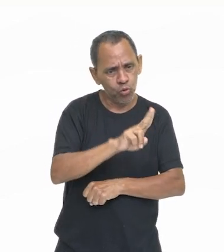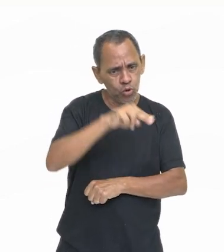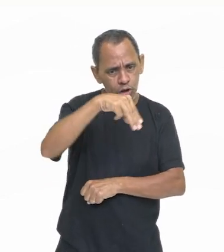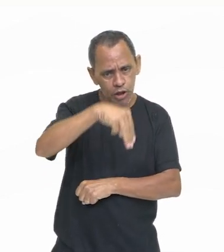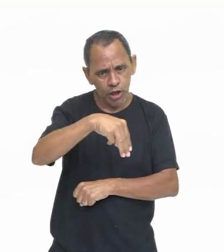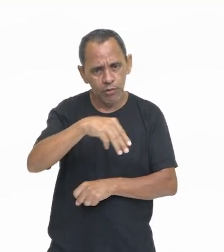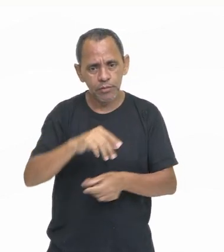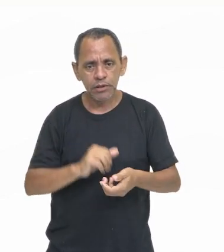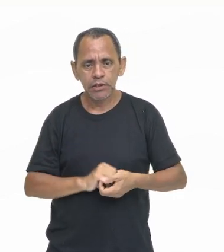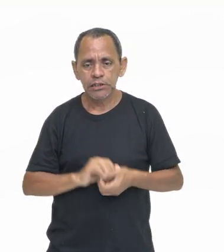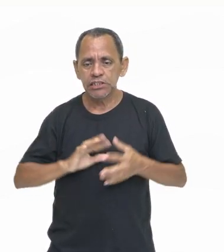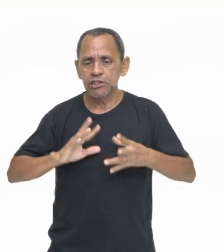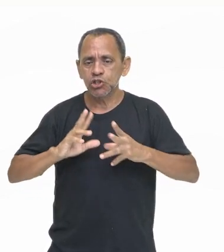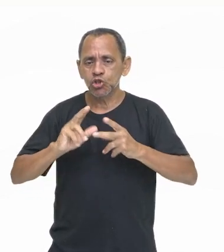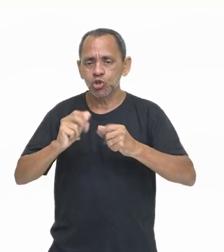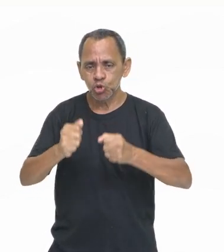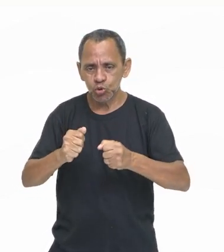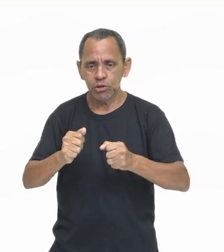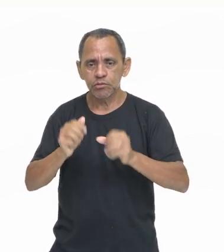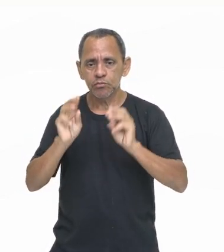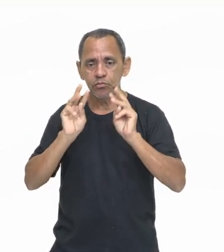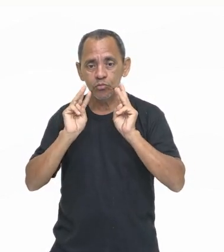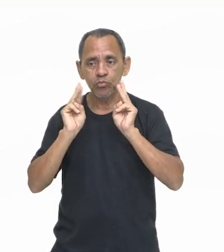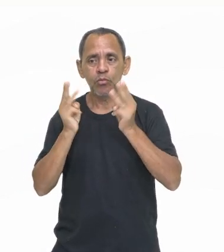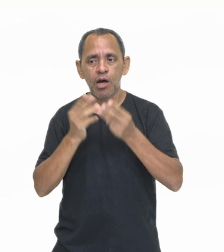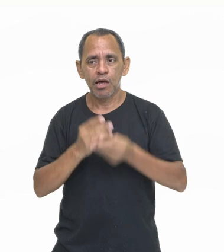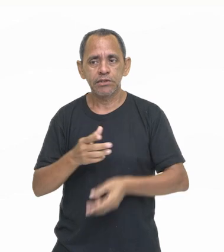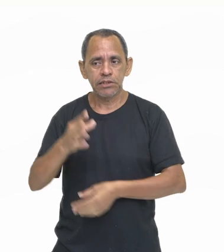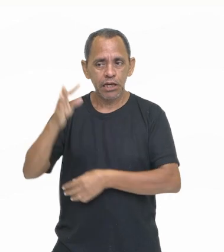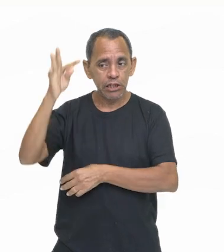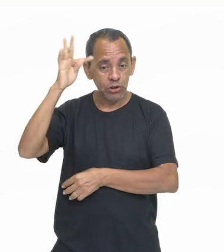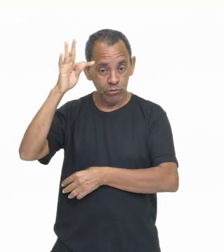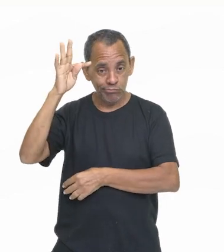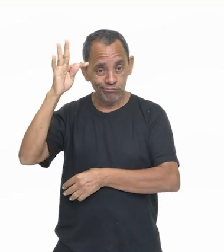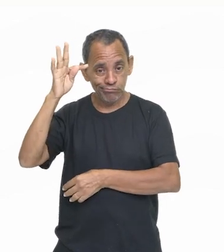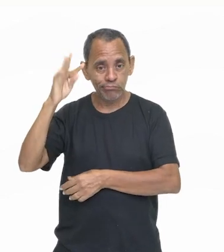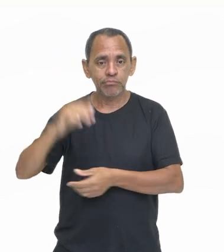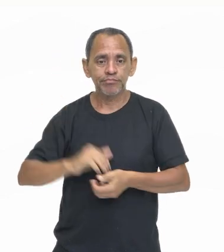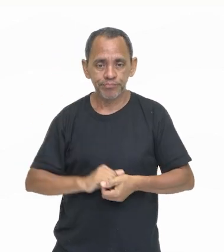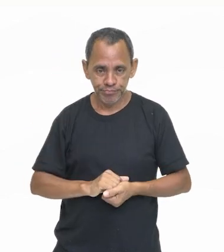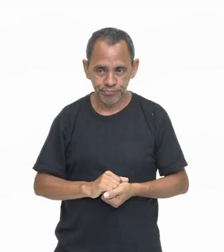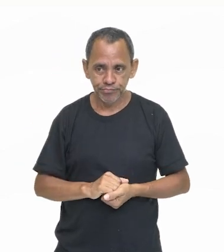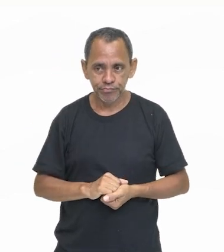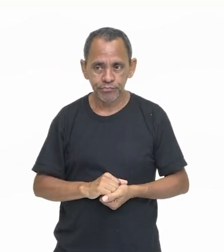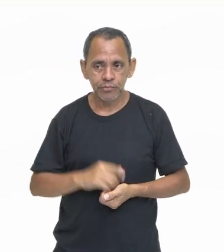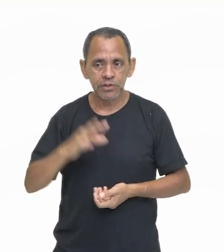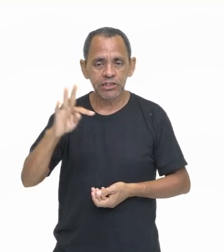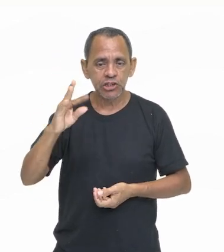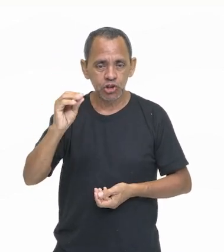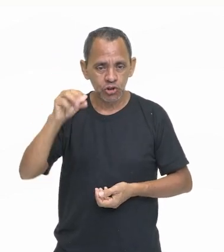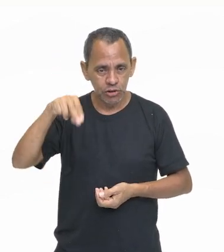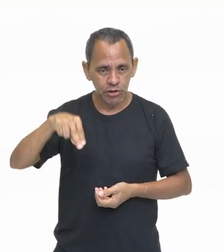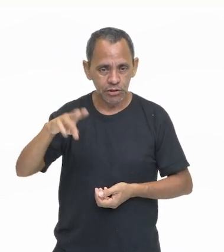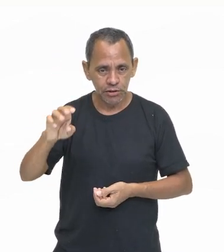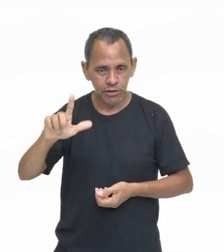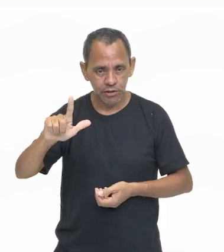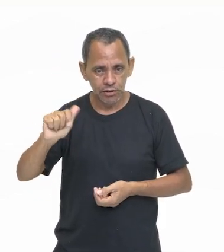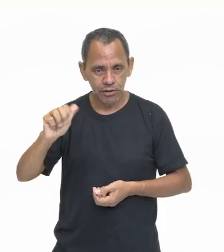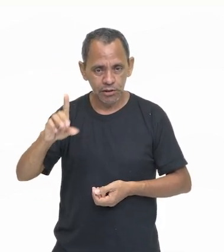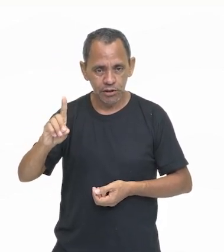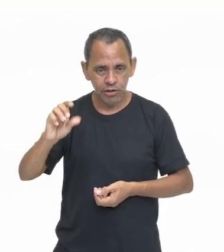outras unidades de massa, eu falei para você, tonelada, tá bom? Lembrando que 1 tonelada equivale a 1.000 quilos,